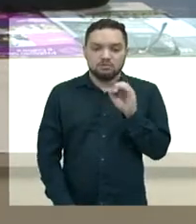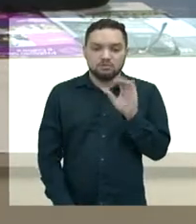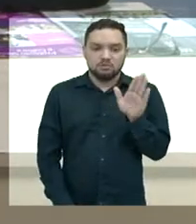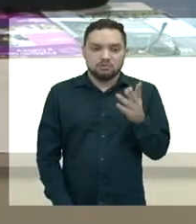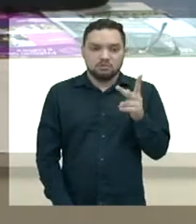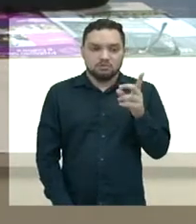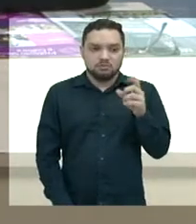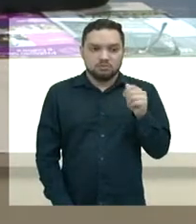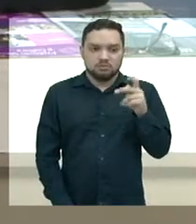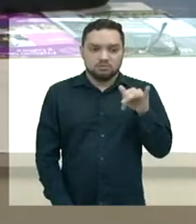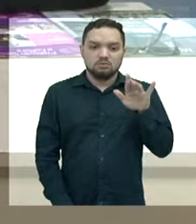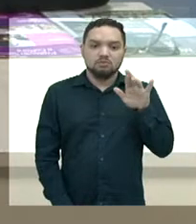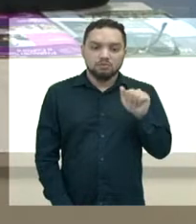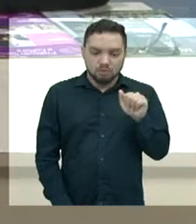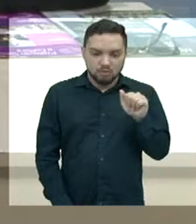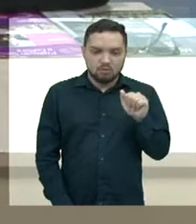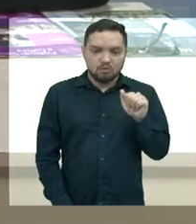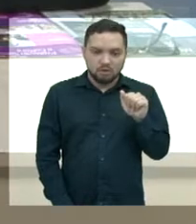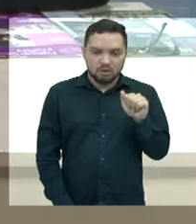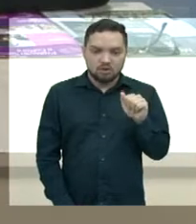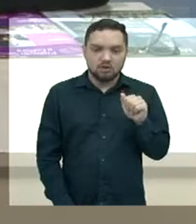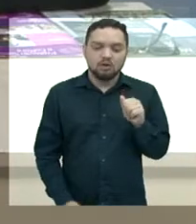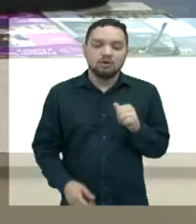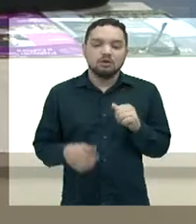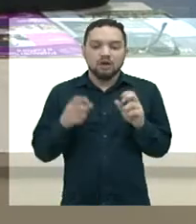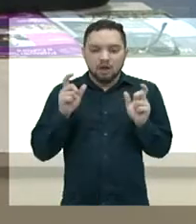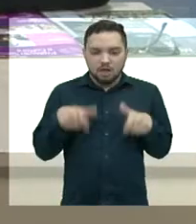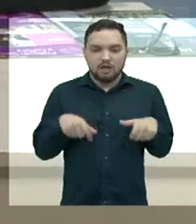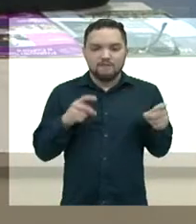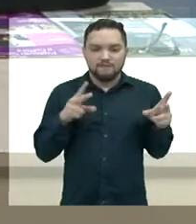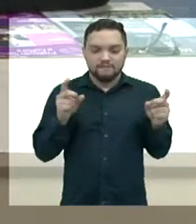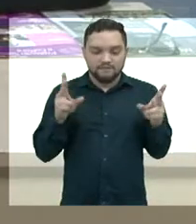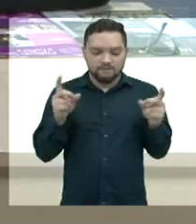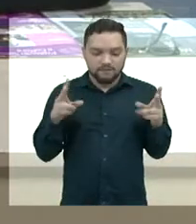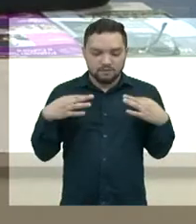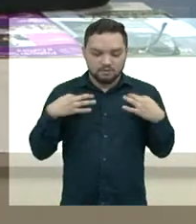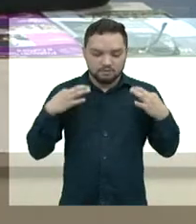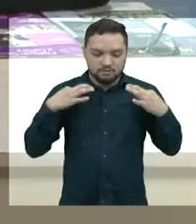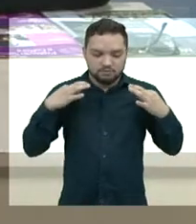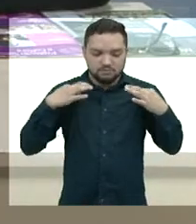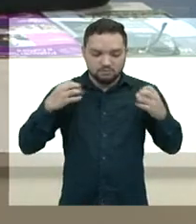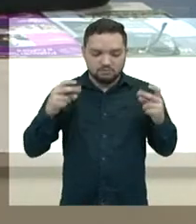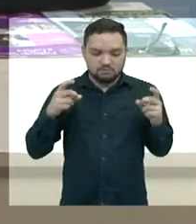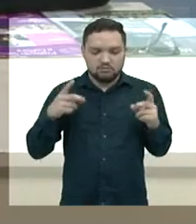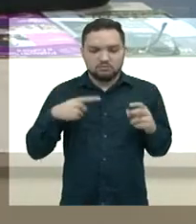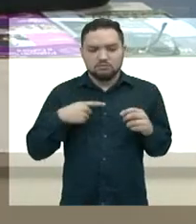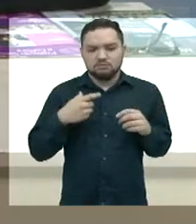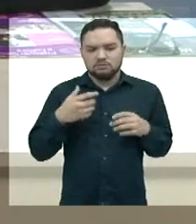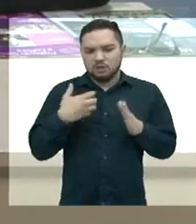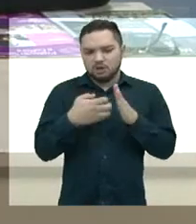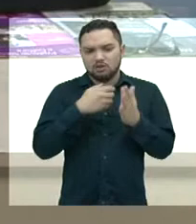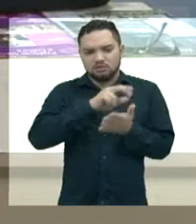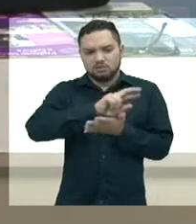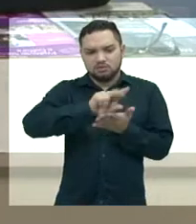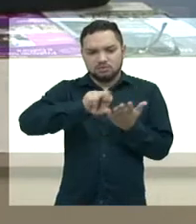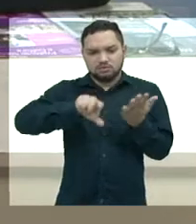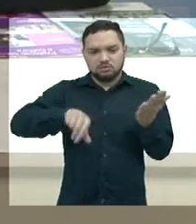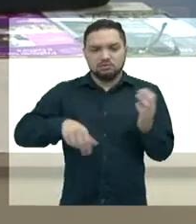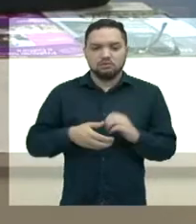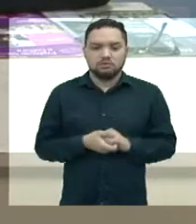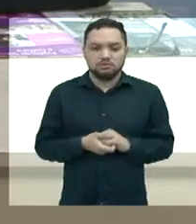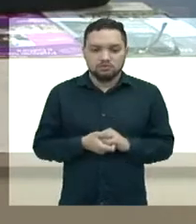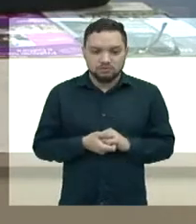atrativo turístico da cidade de Fortaleza. O Beco da Poeira tem ali milhares de negócios, atende